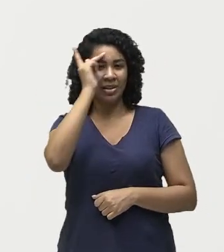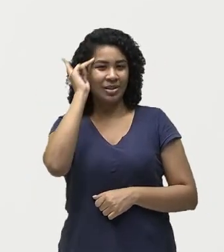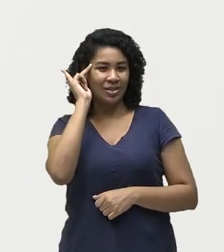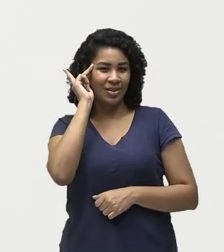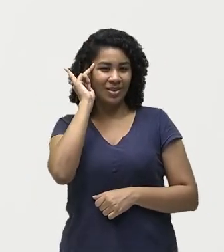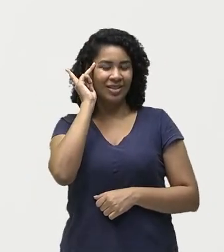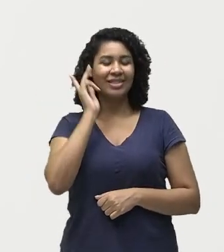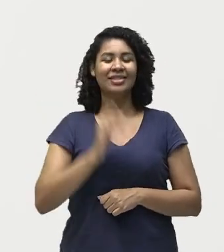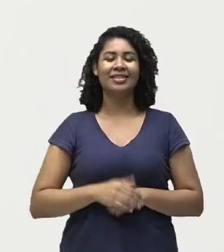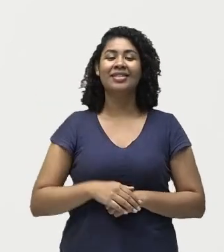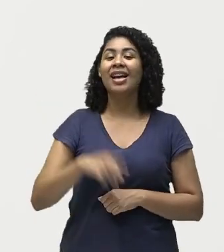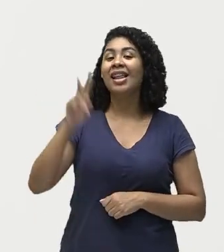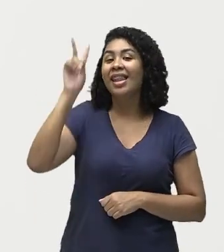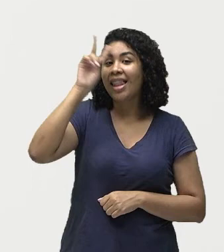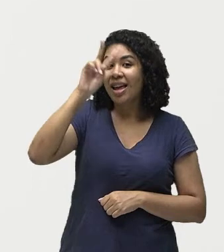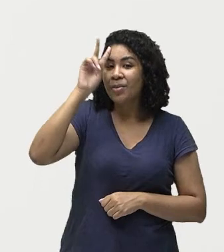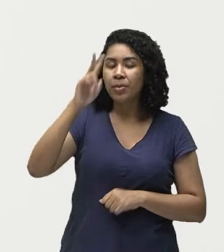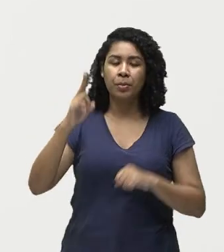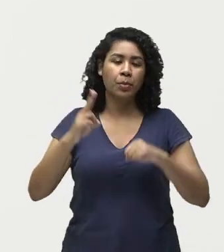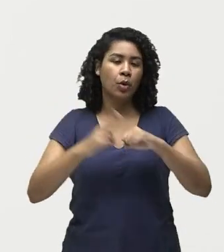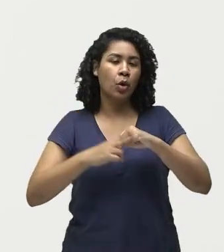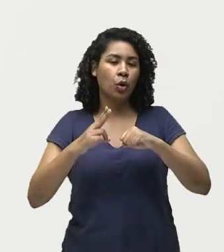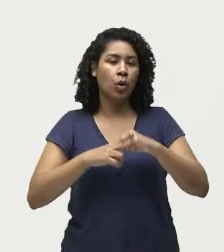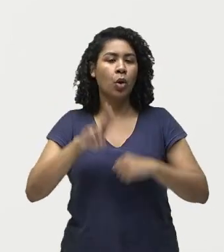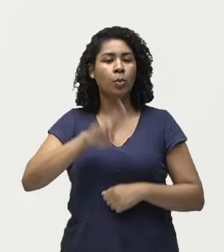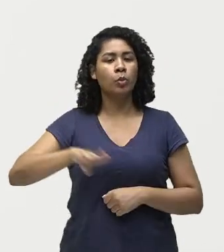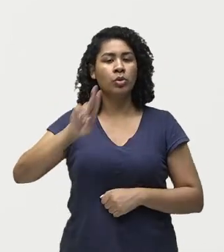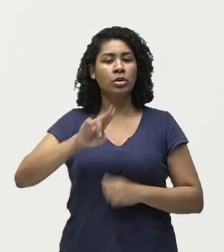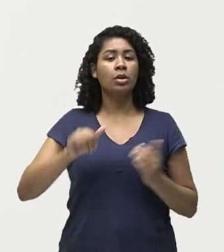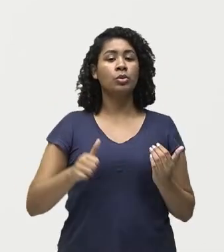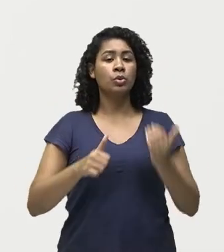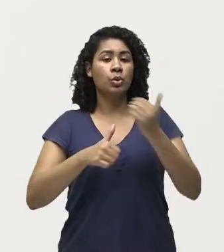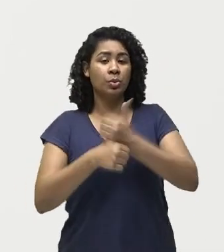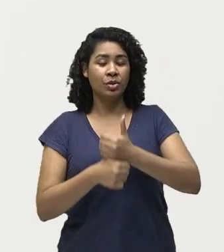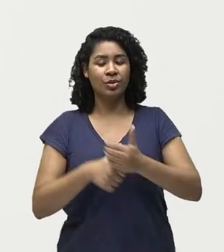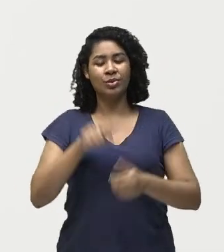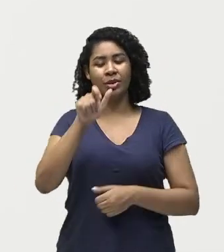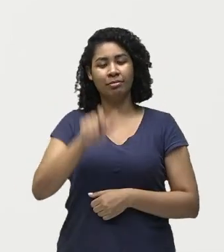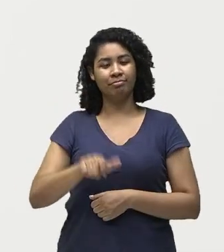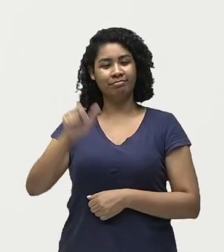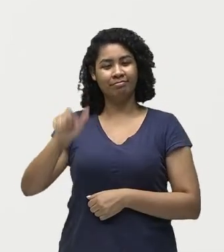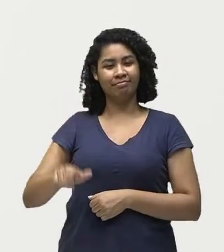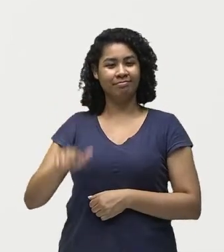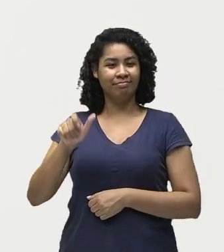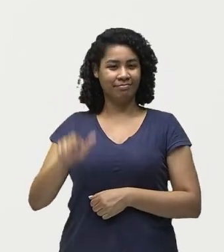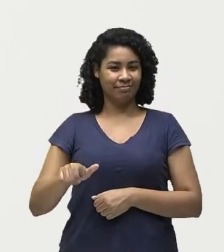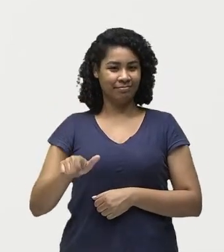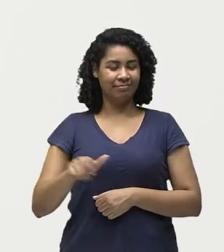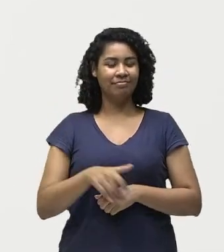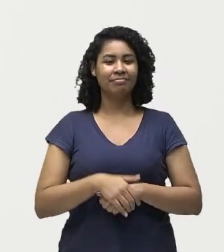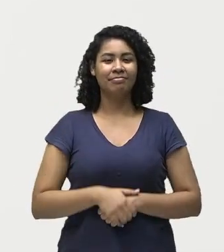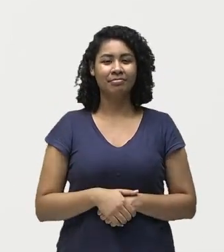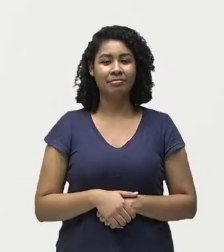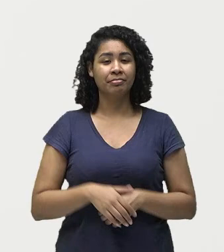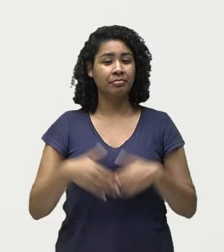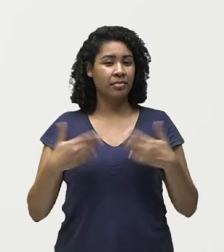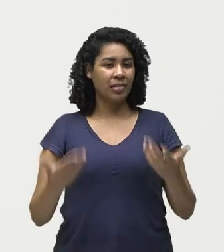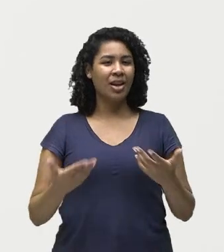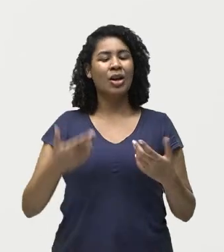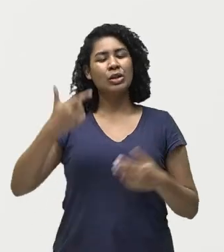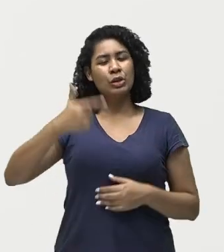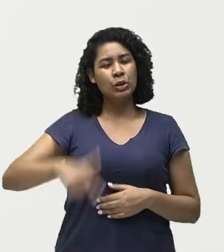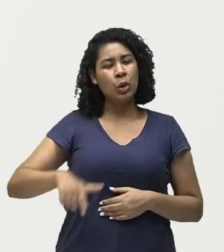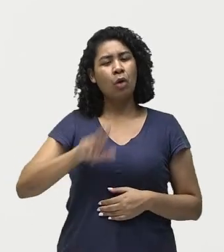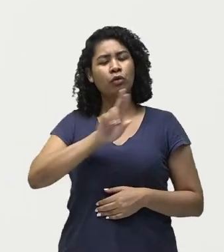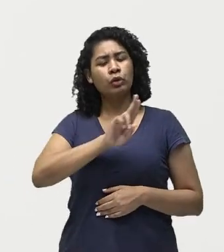Danny. Lembram que o pronome ele é usado para substituir os substantivos, os nomes, né? Então, para não repetir tudo